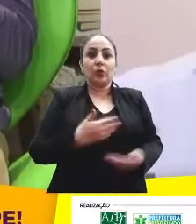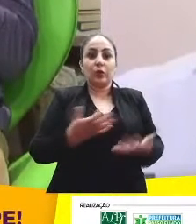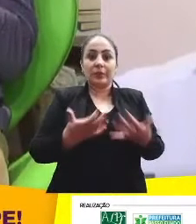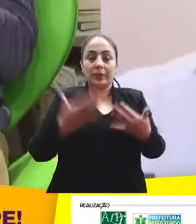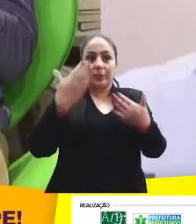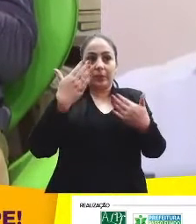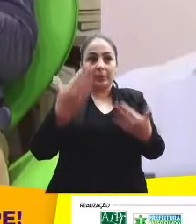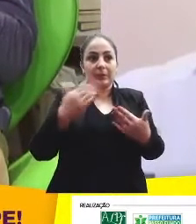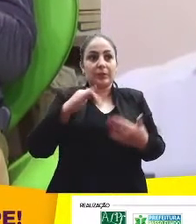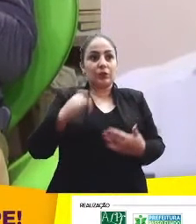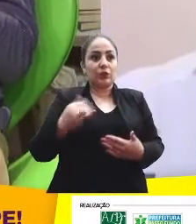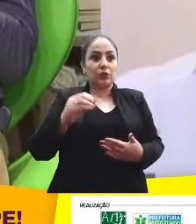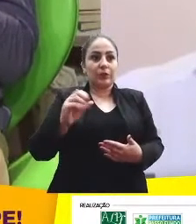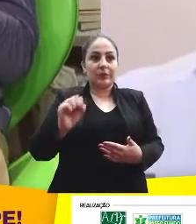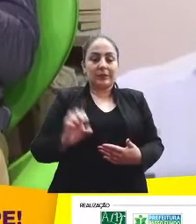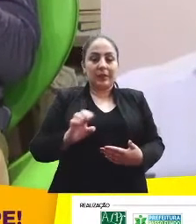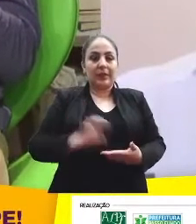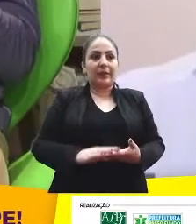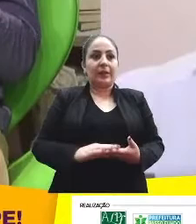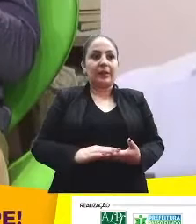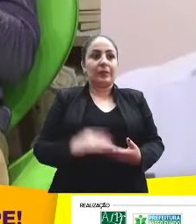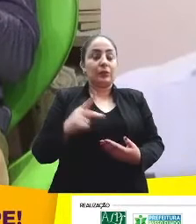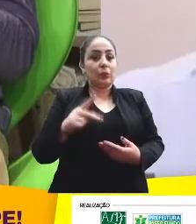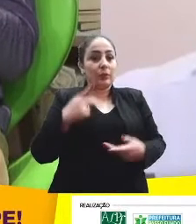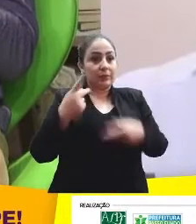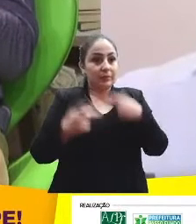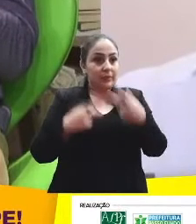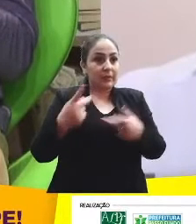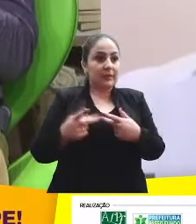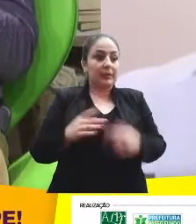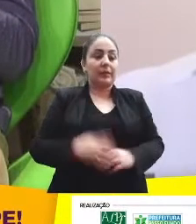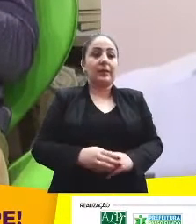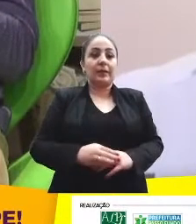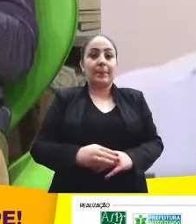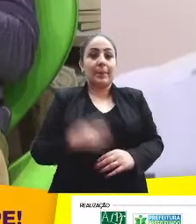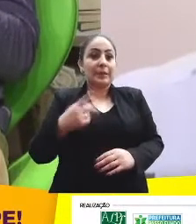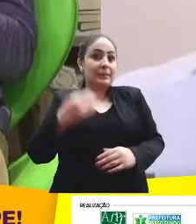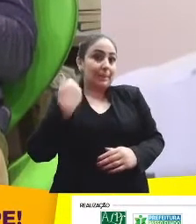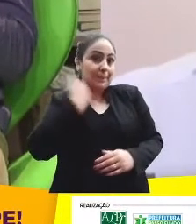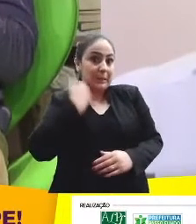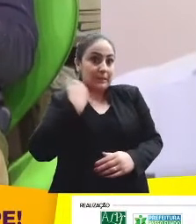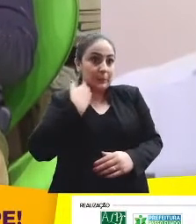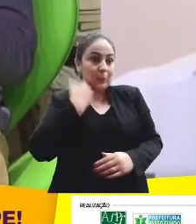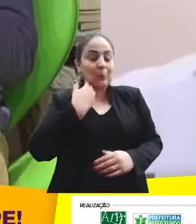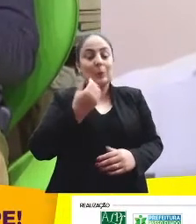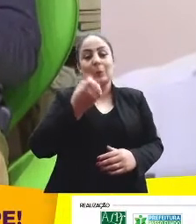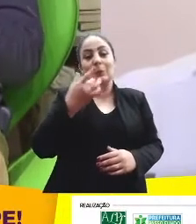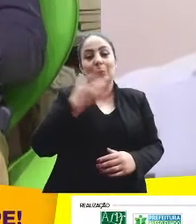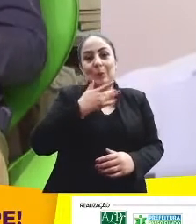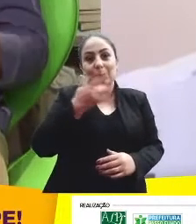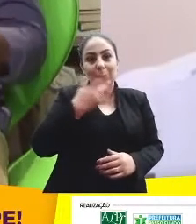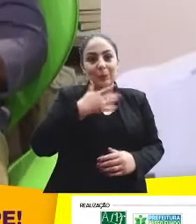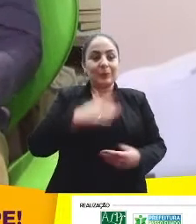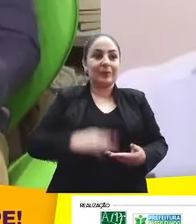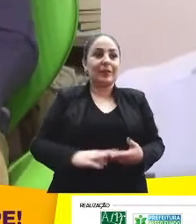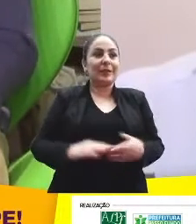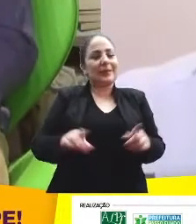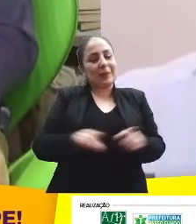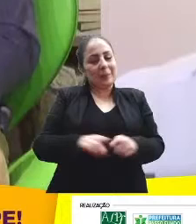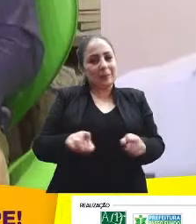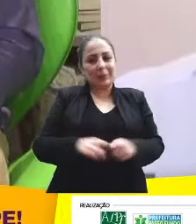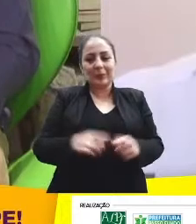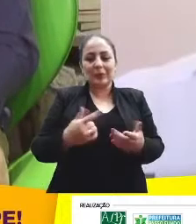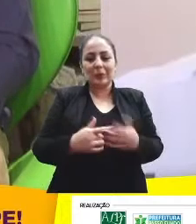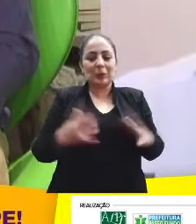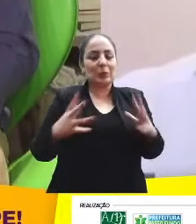agradecer, então, ao José Luiz pela fala, por esse bate-papo gostoso, pela obra, né,